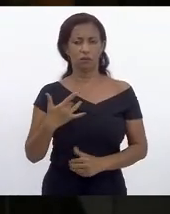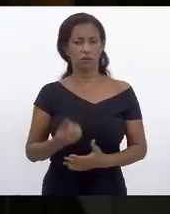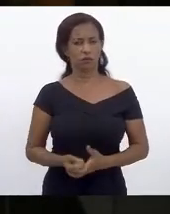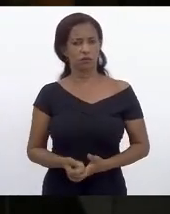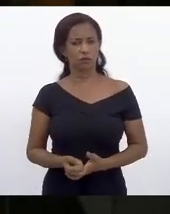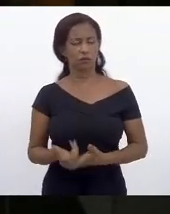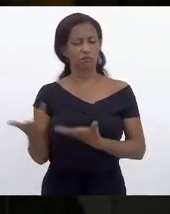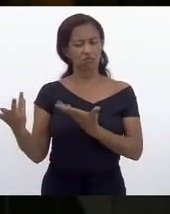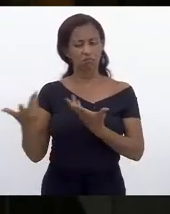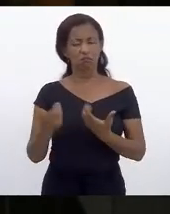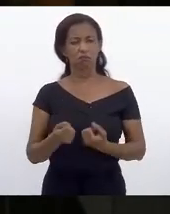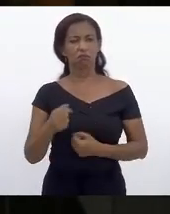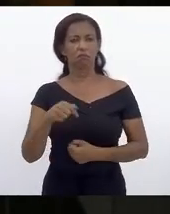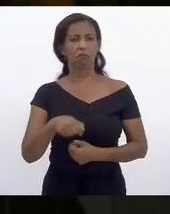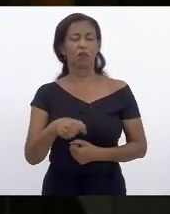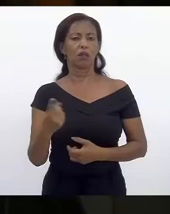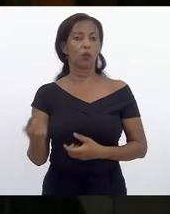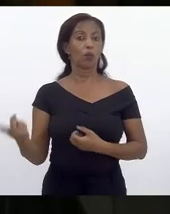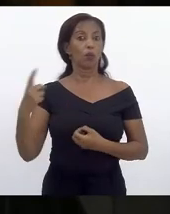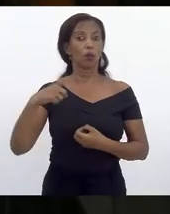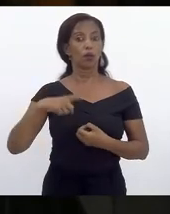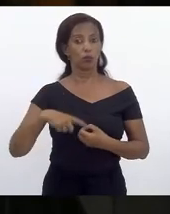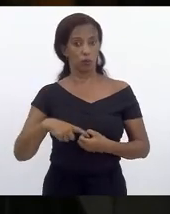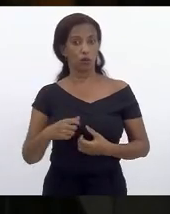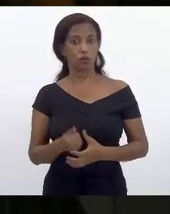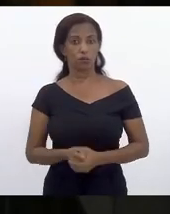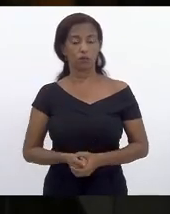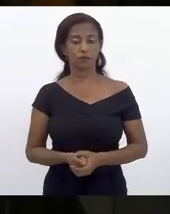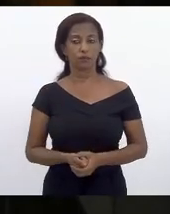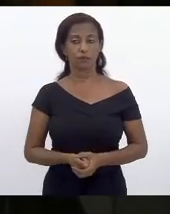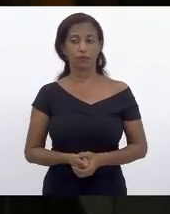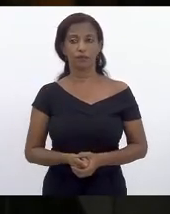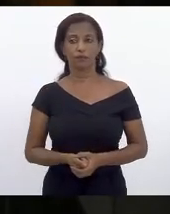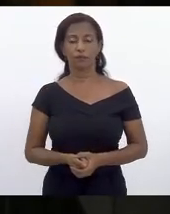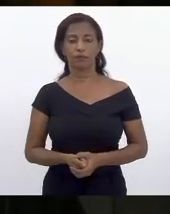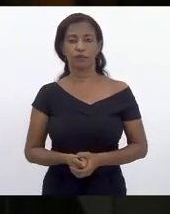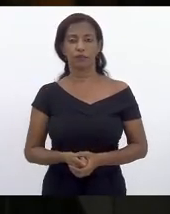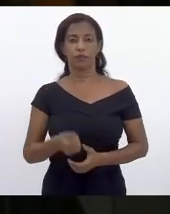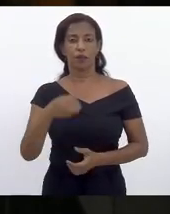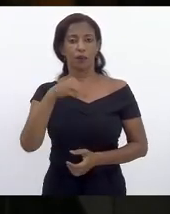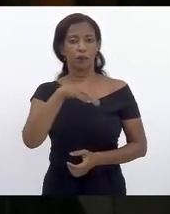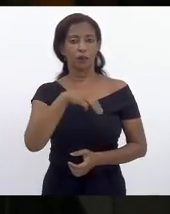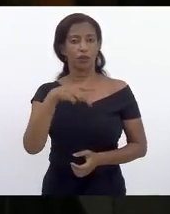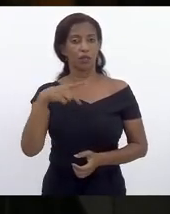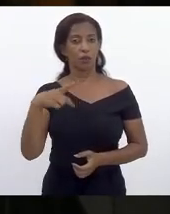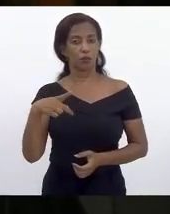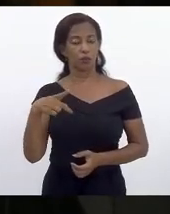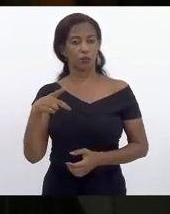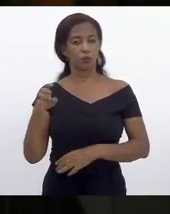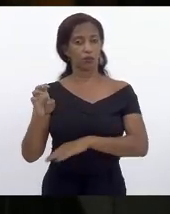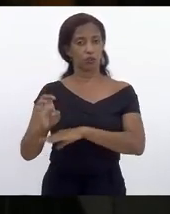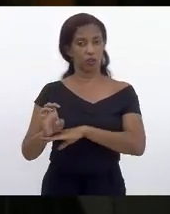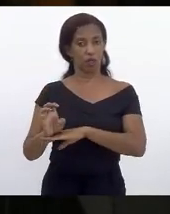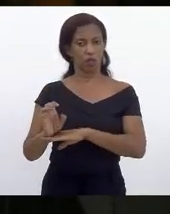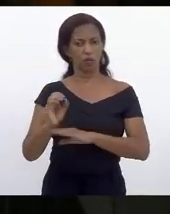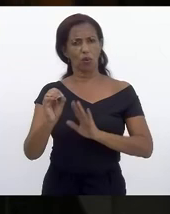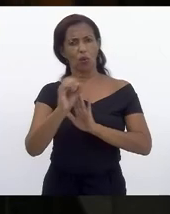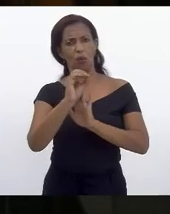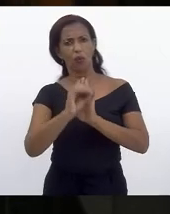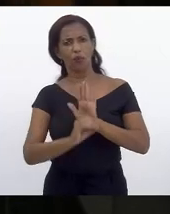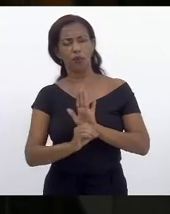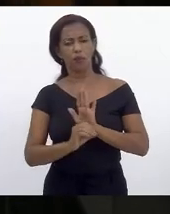e recebemos aqui um retorno do Ministério Público do Estado do Rio de Janeiro, ofício de